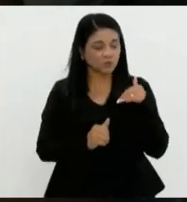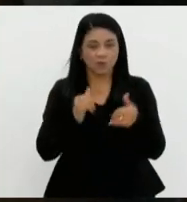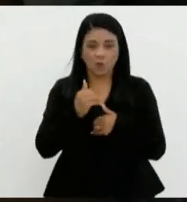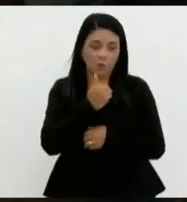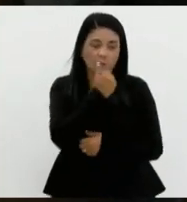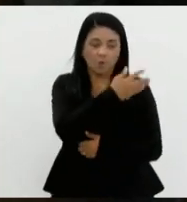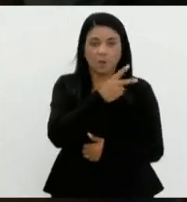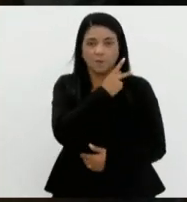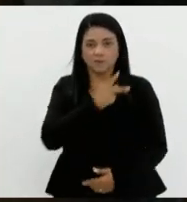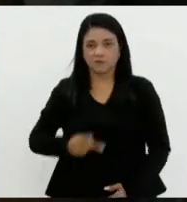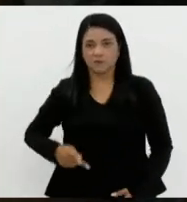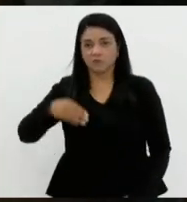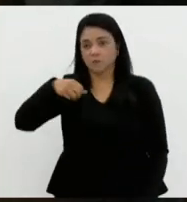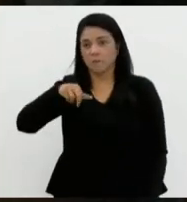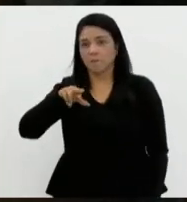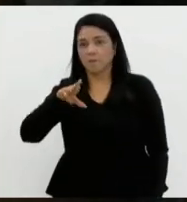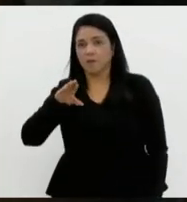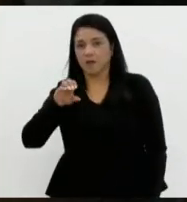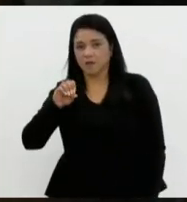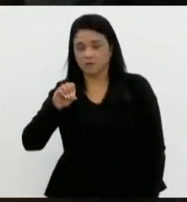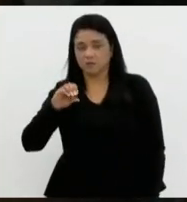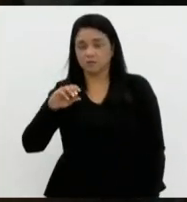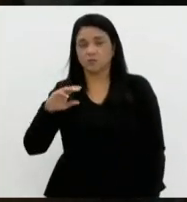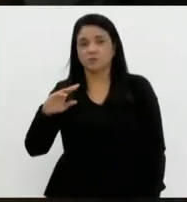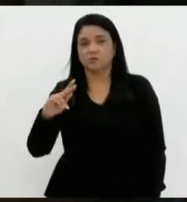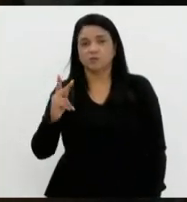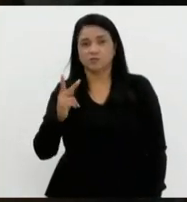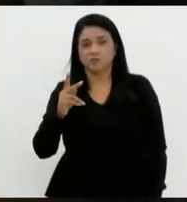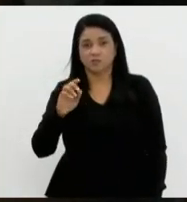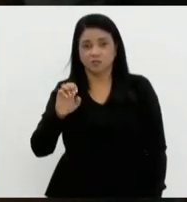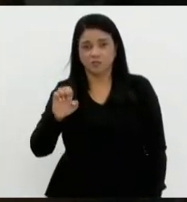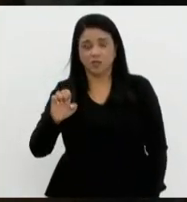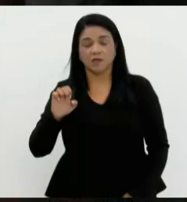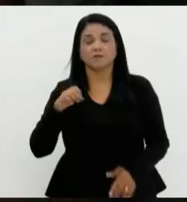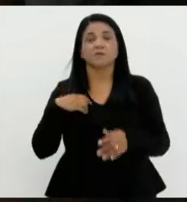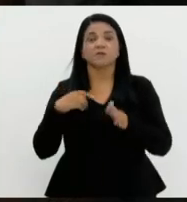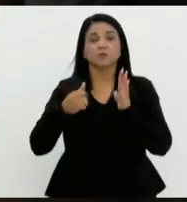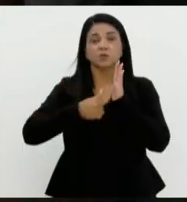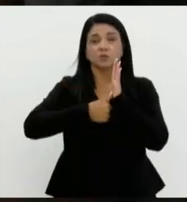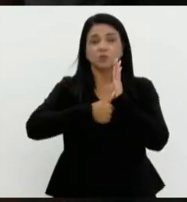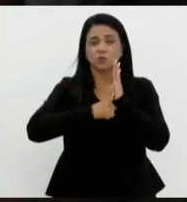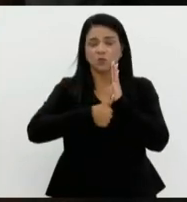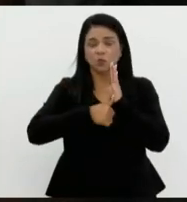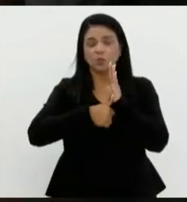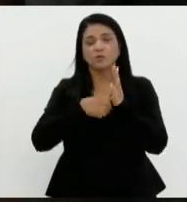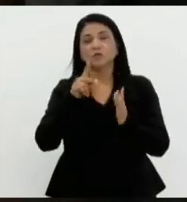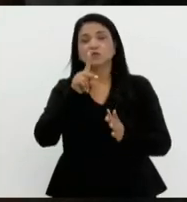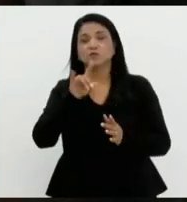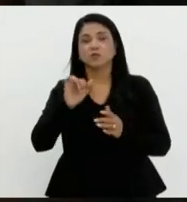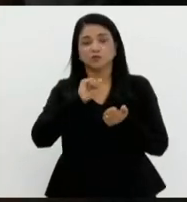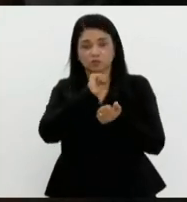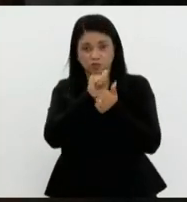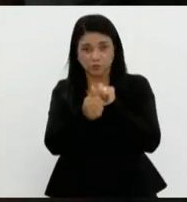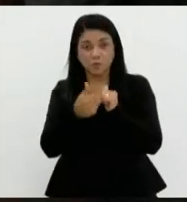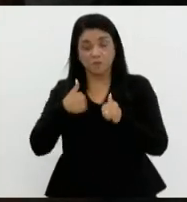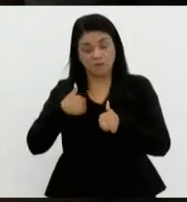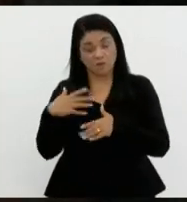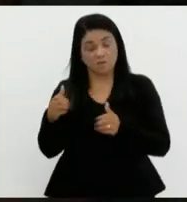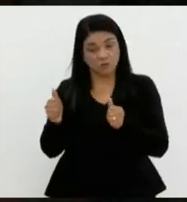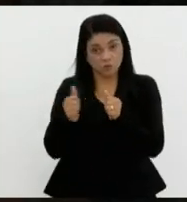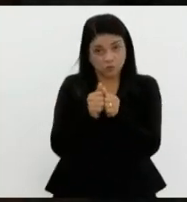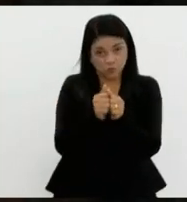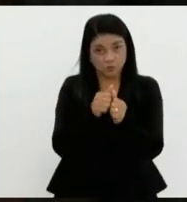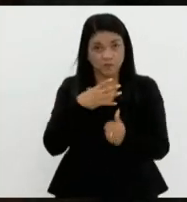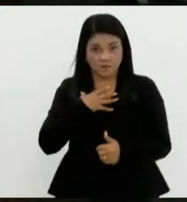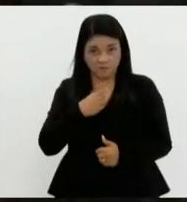o presidente do Clube Monte Sinai, um clube tradicional, justamente no dia do desportista. Estava lá acompanhando a minha filha, que é desportista,